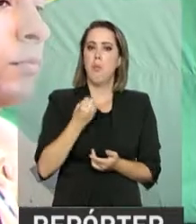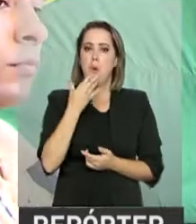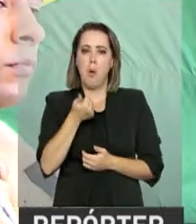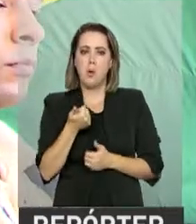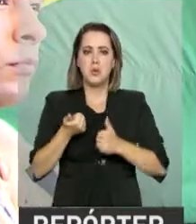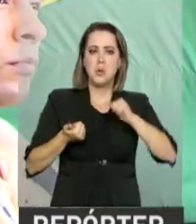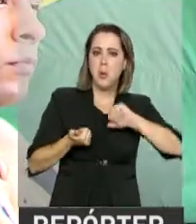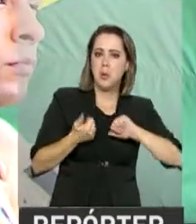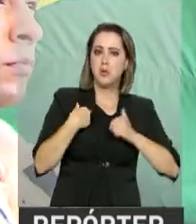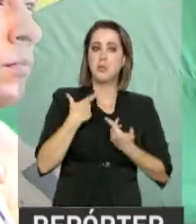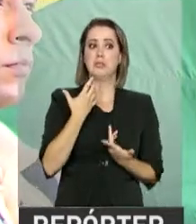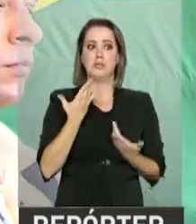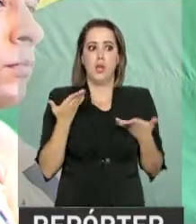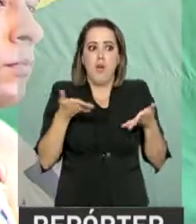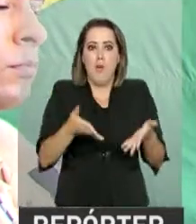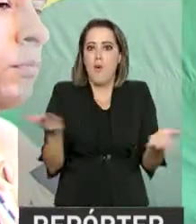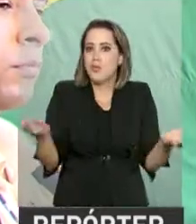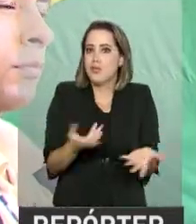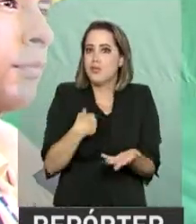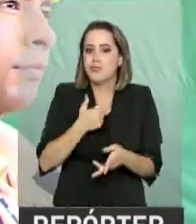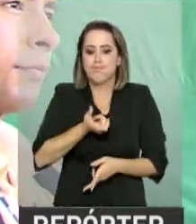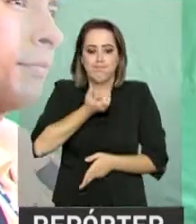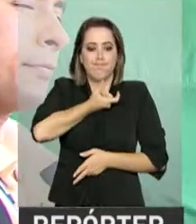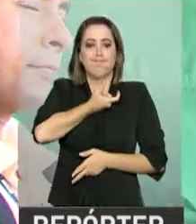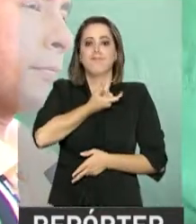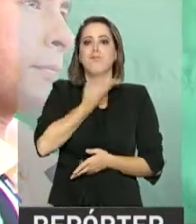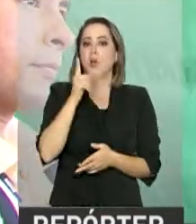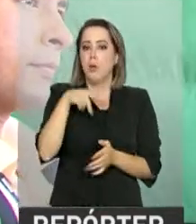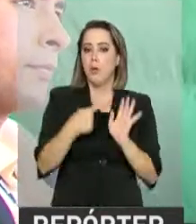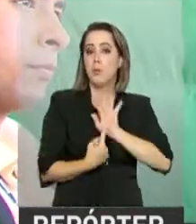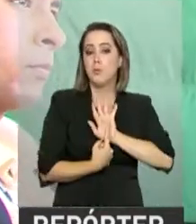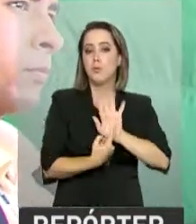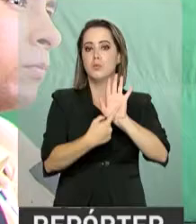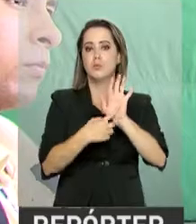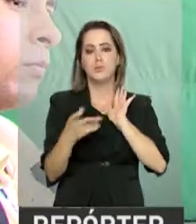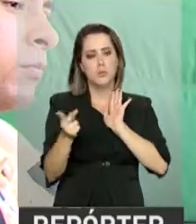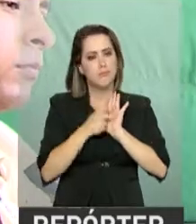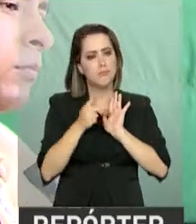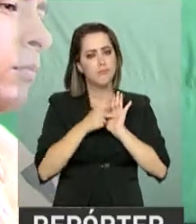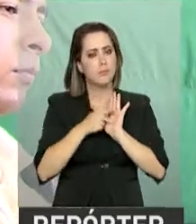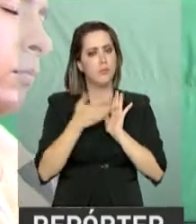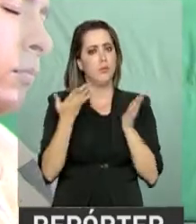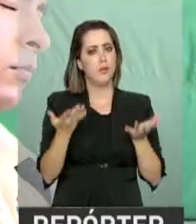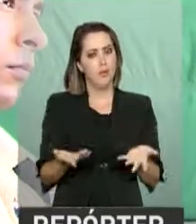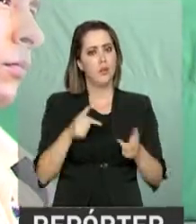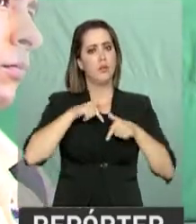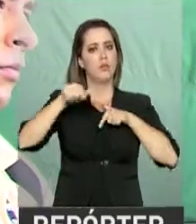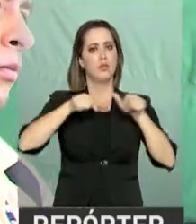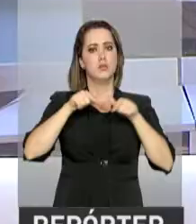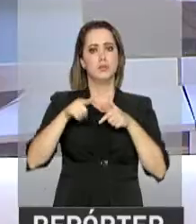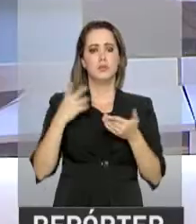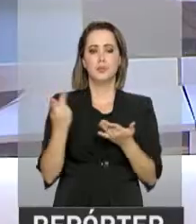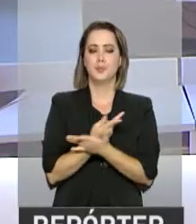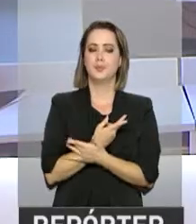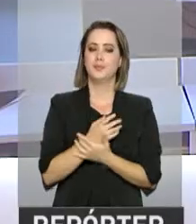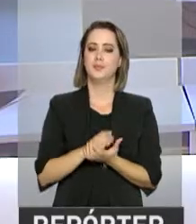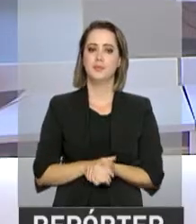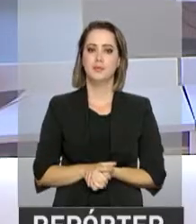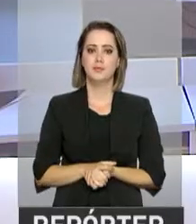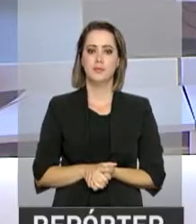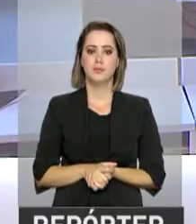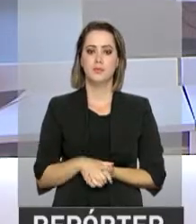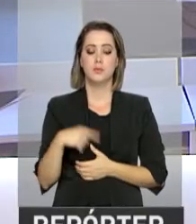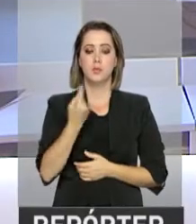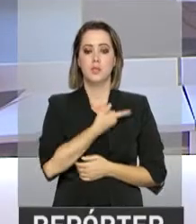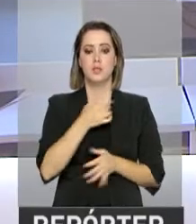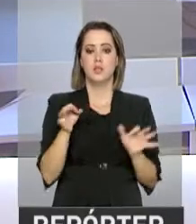momentos ruins, e estar aqui hoje podendo receber ela mostra a realidade, o trabalho que foi feito.